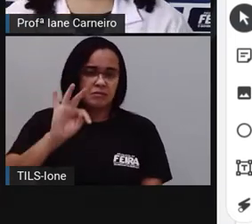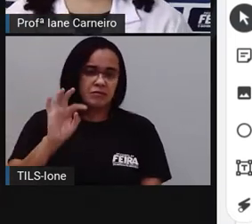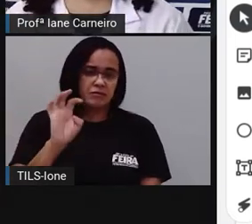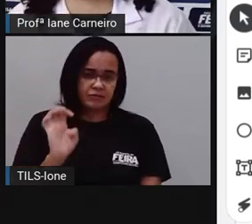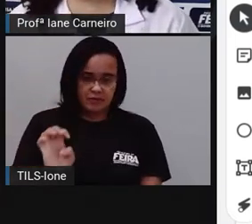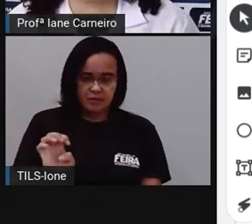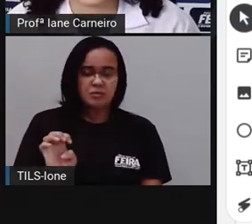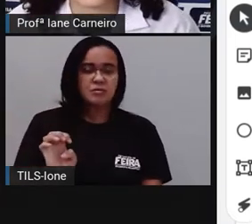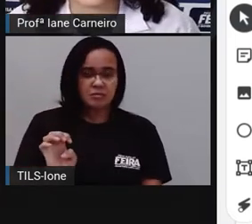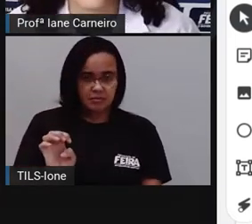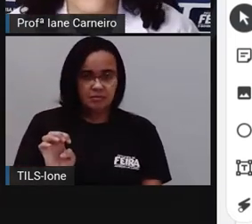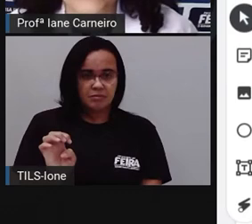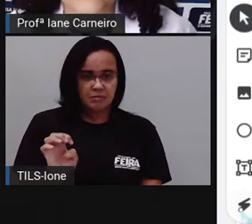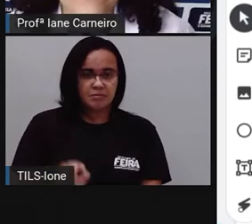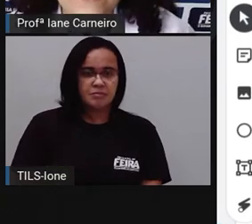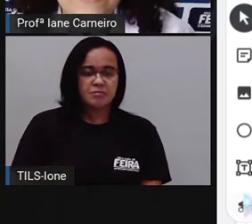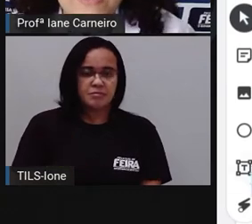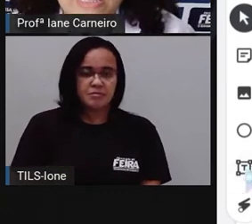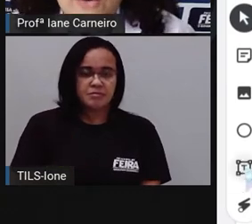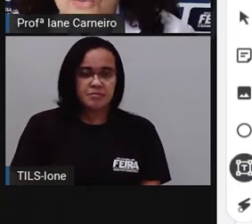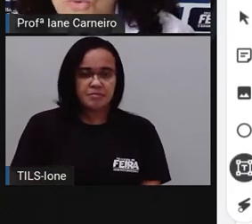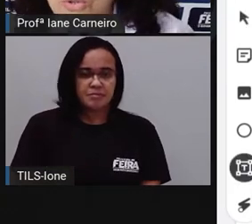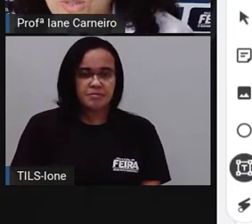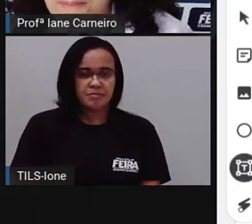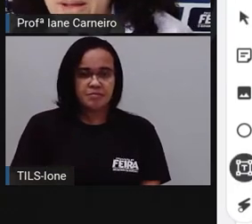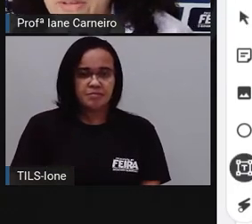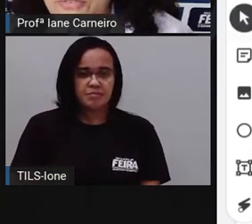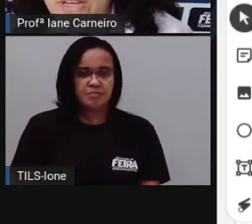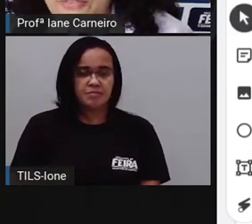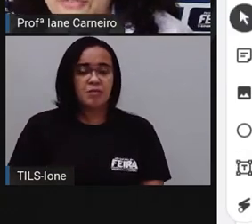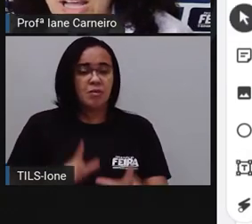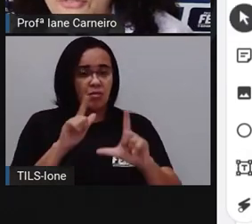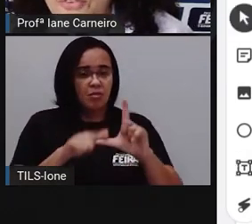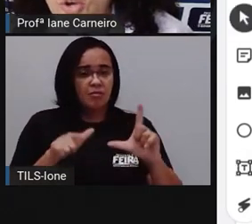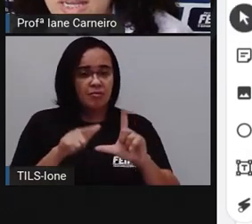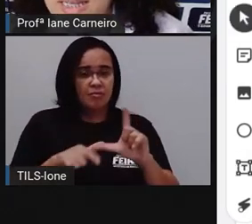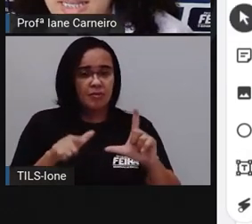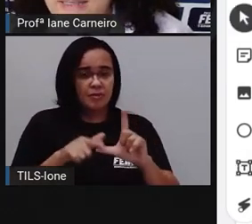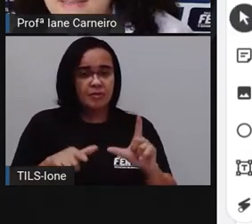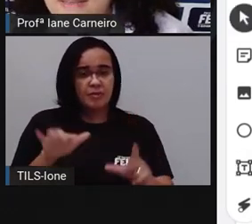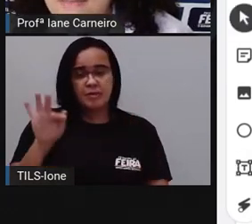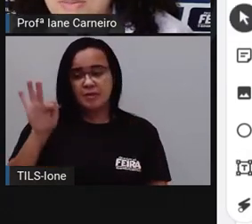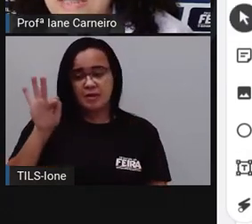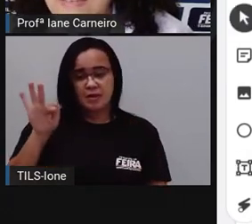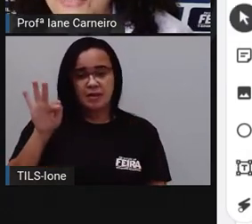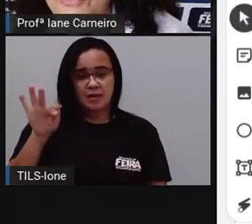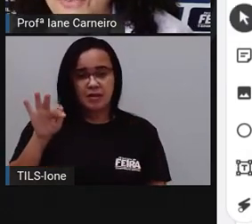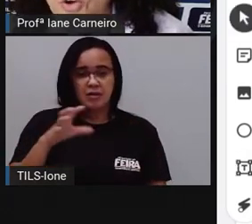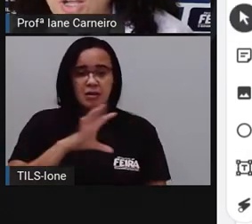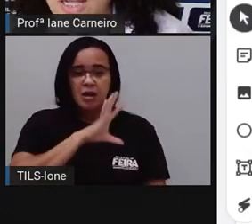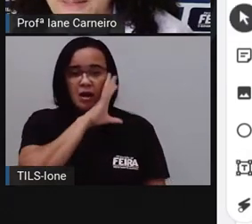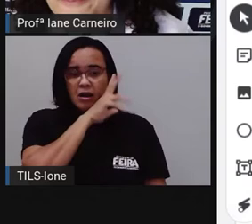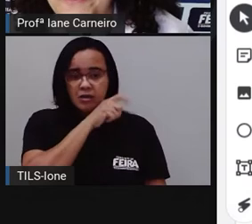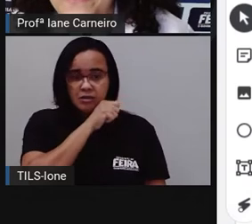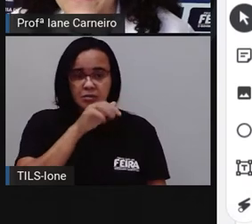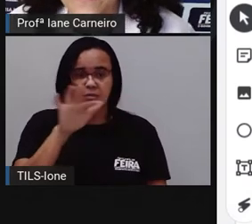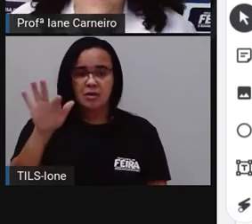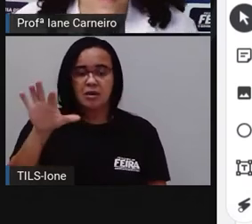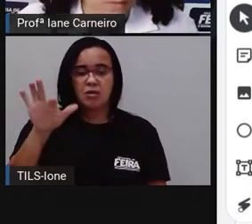bom? Agora a gente vai escrever o outro animal, que foi a foca, né? Vamos escrever